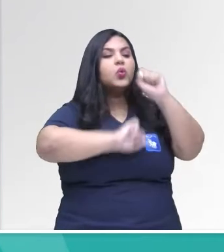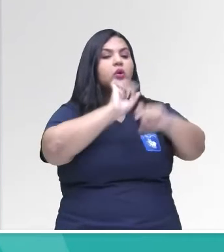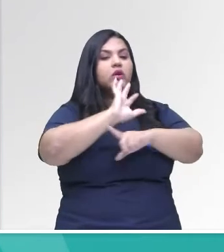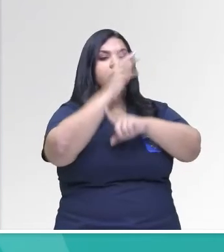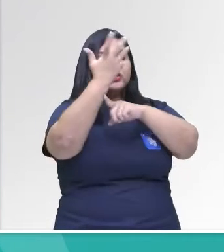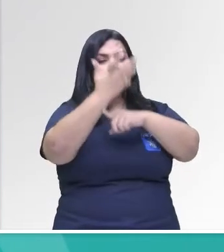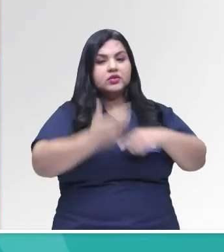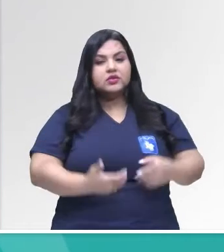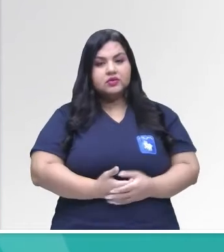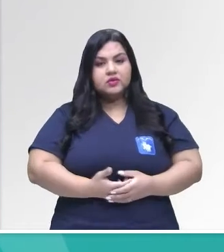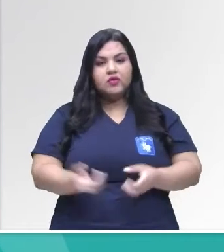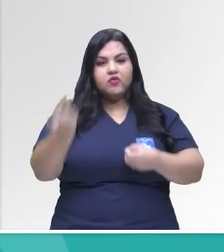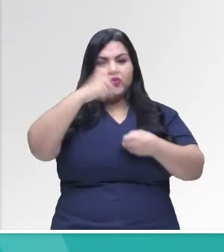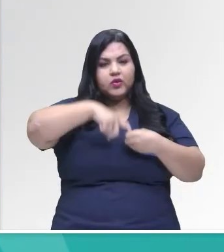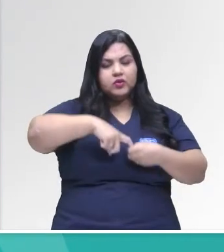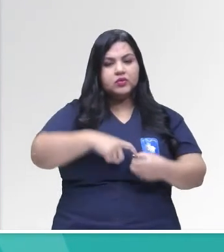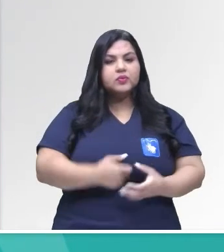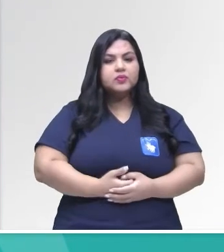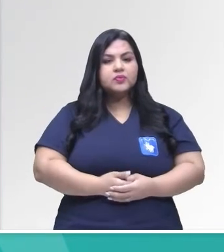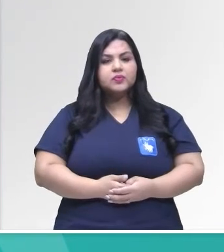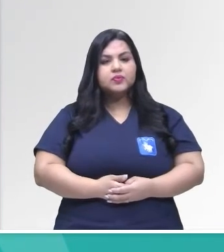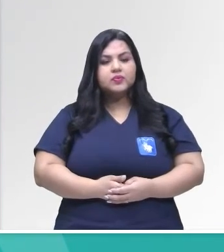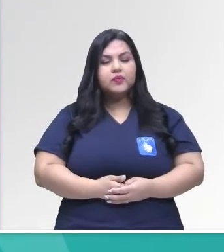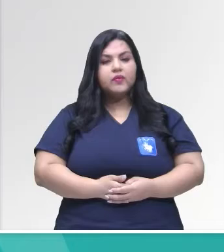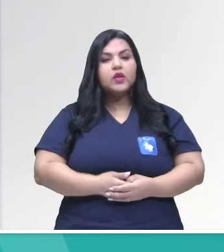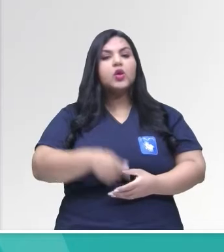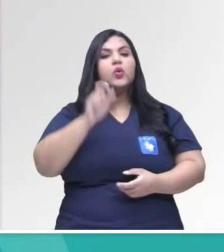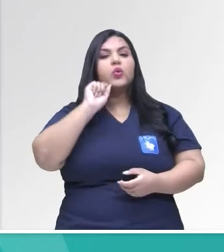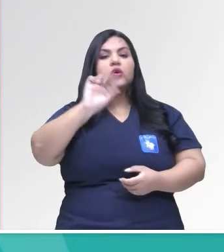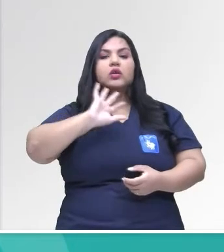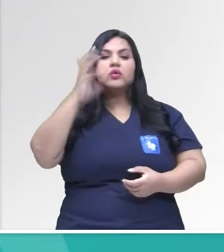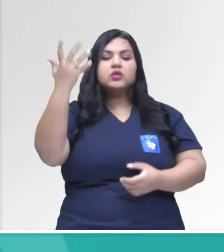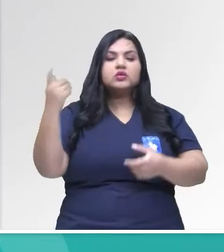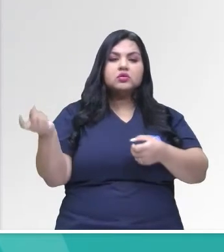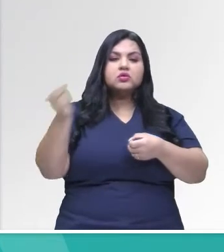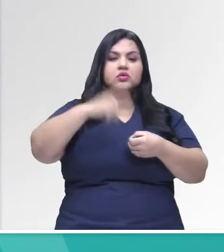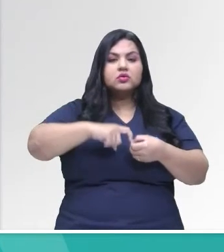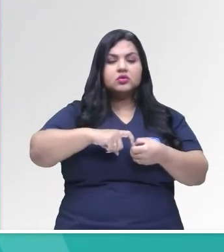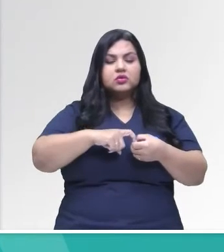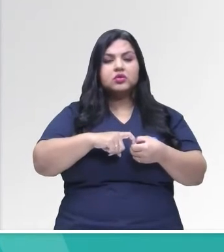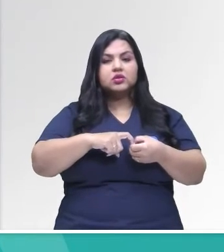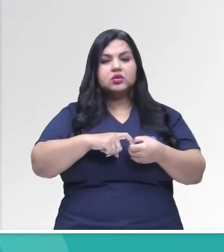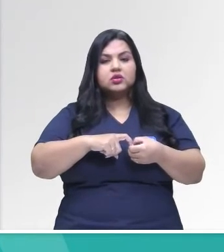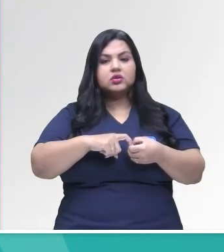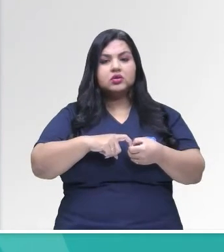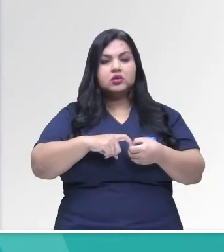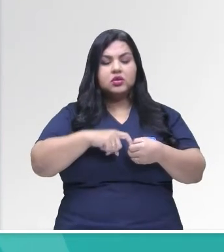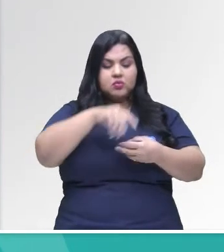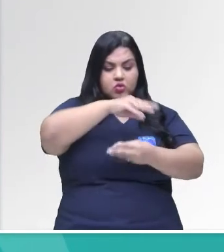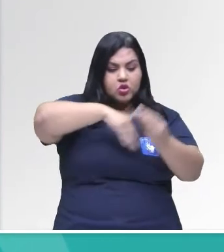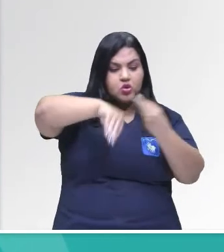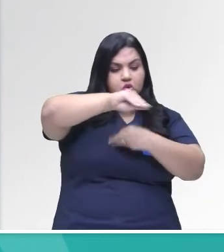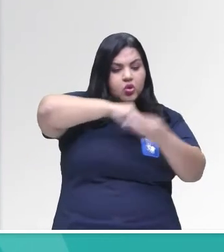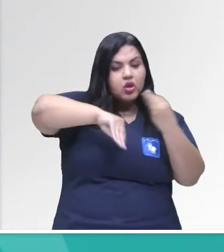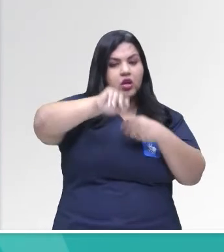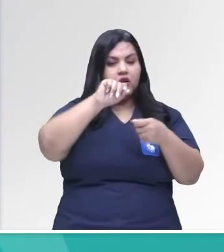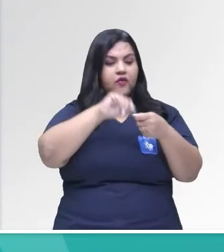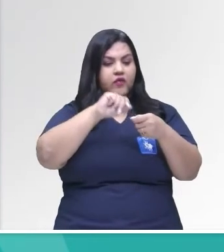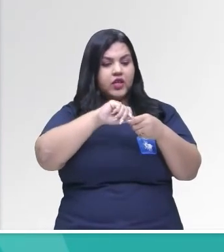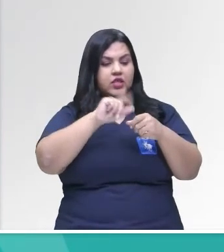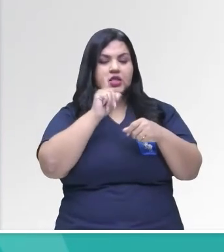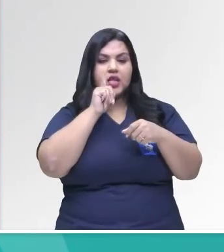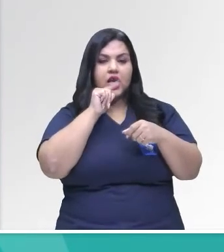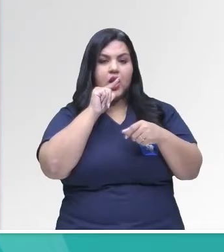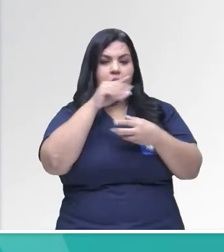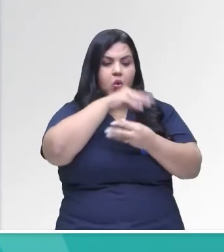aconteceu. Voltando lá um pouquinho, o que aconteceu com aquela mistura que ele fez na água?